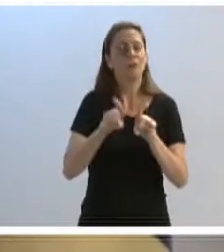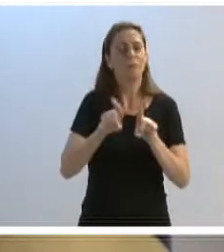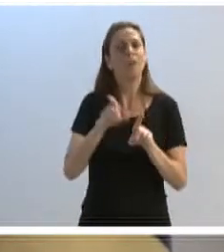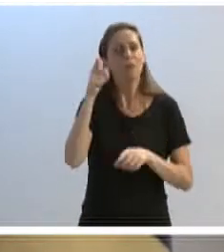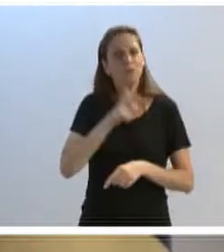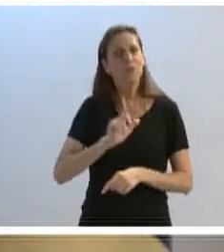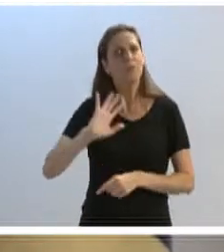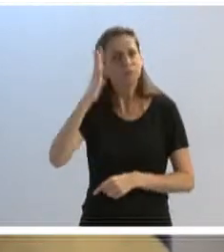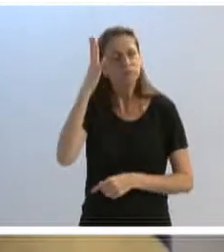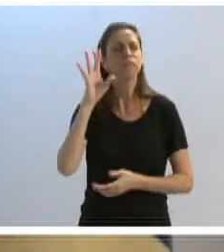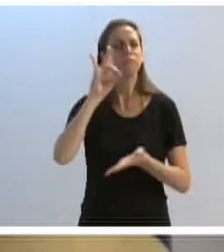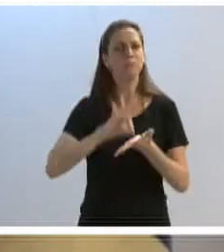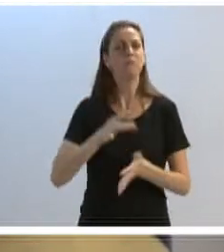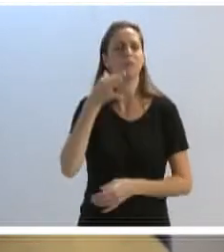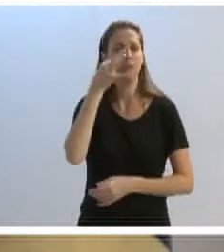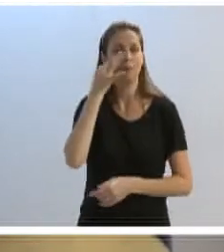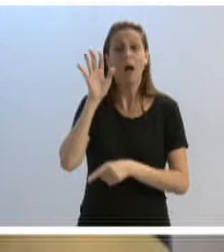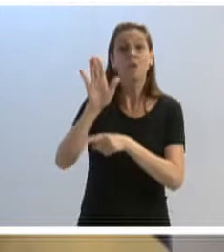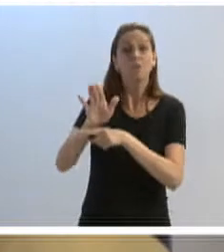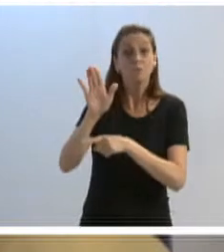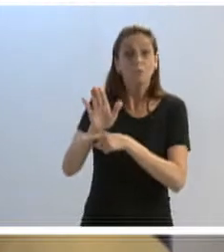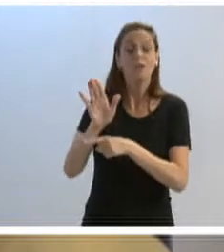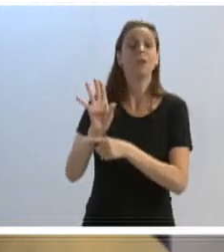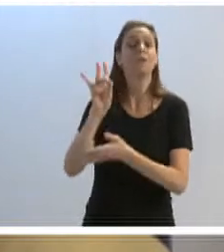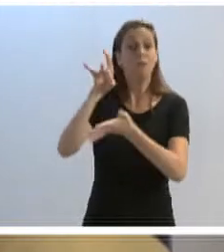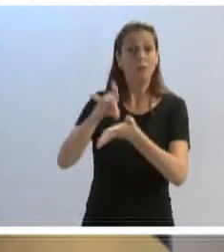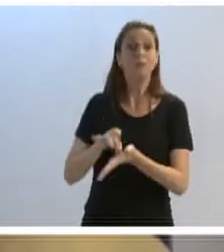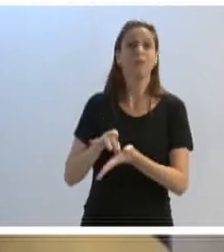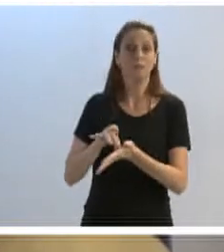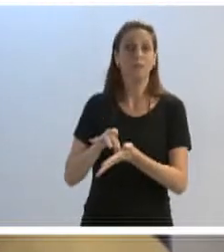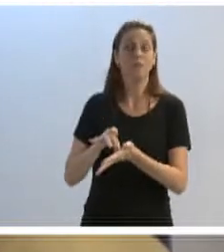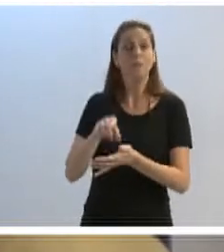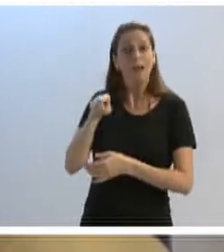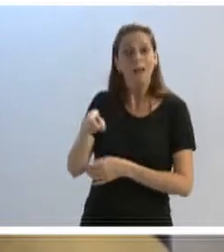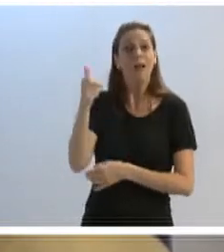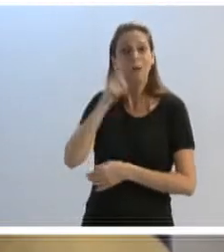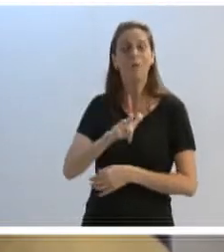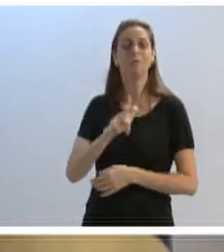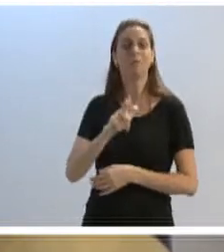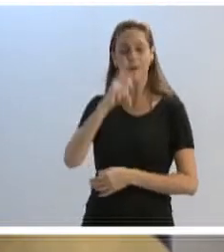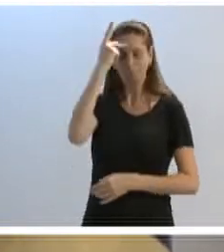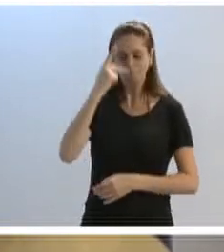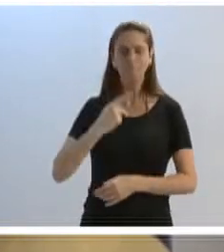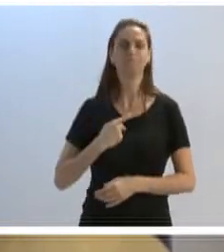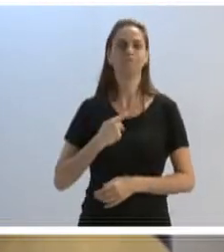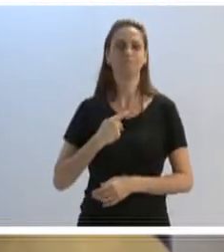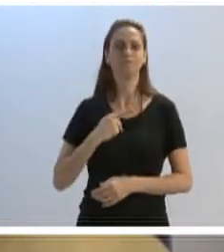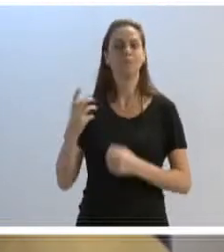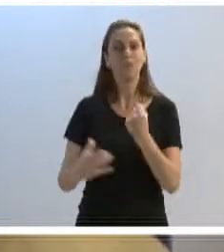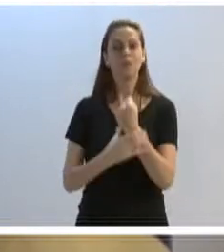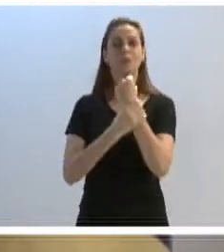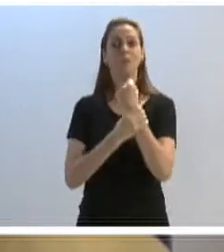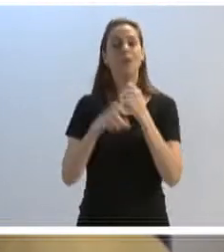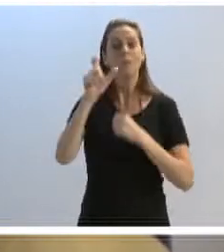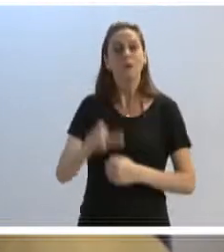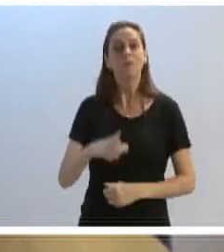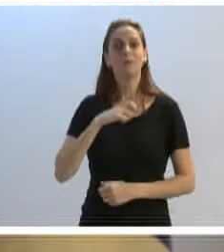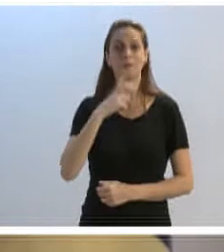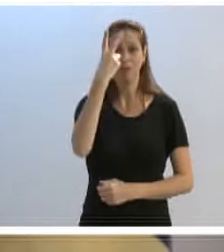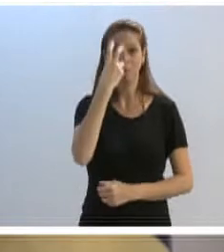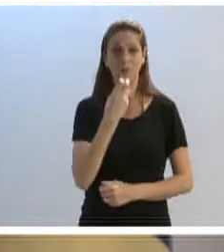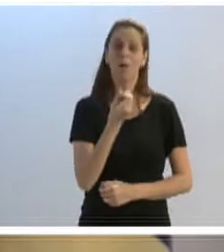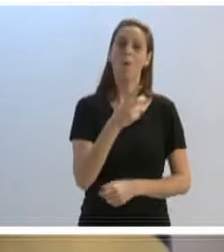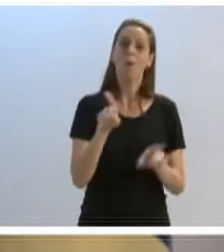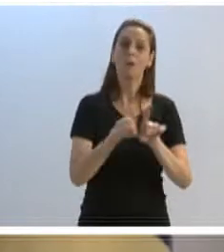em realidade, contribuindo decisivamente para a conquista de autonomia e segurança das pessoas cegas ou